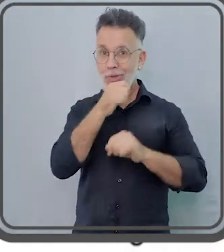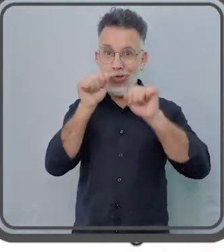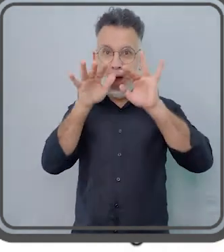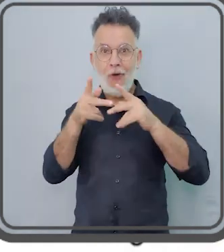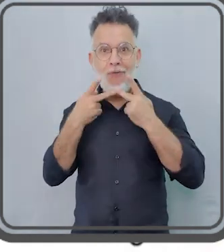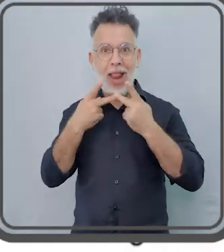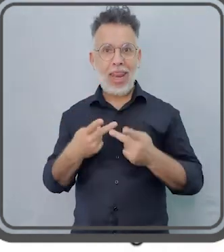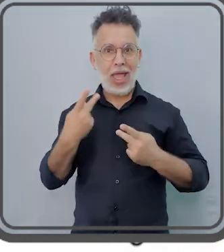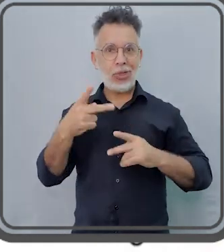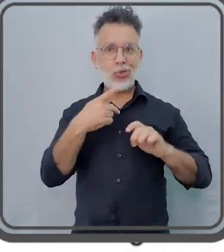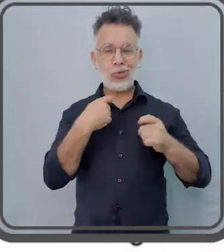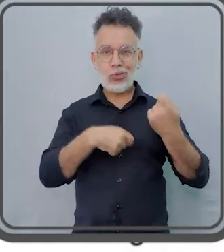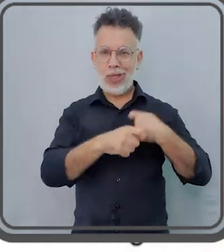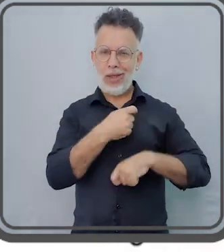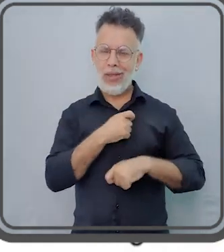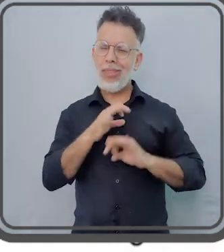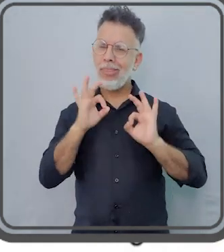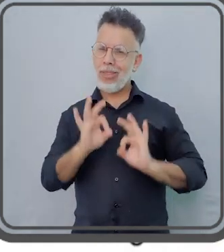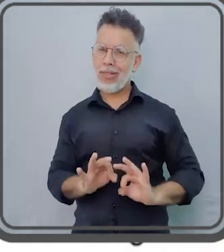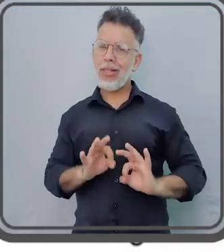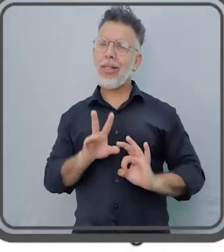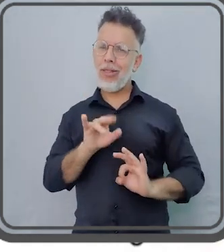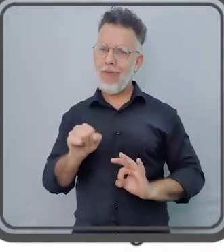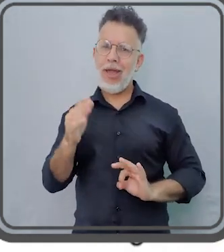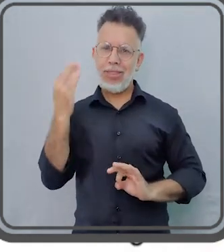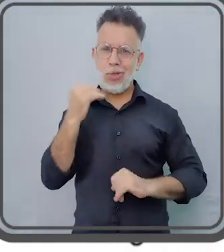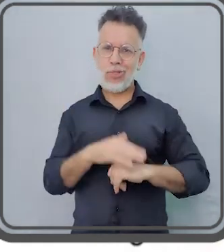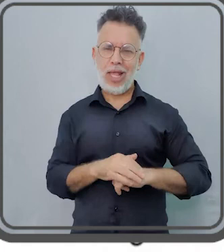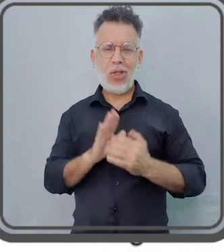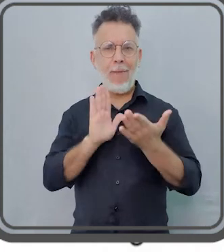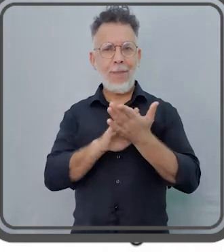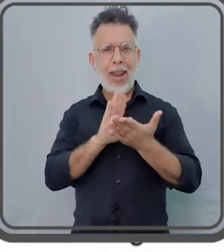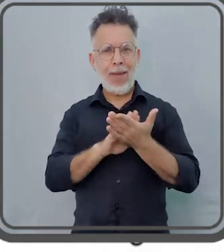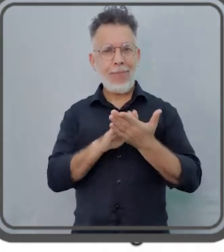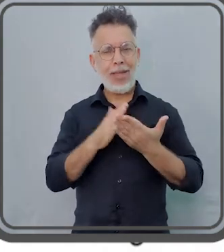tem como dar errado. Parabéns, Mar, muito obrigada.